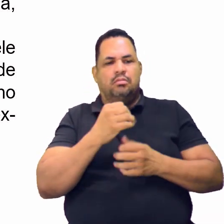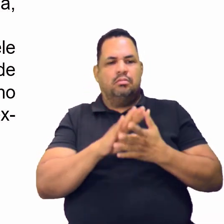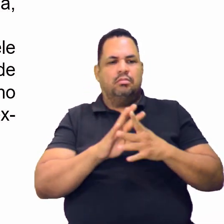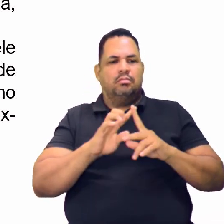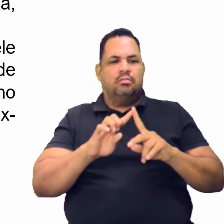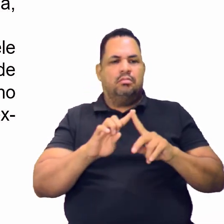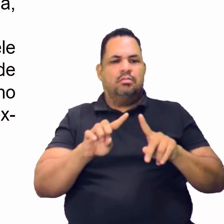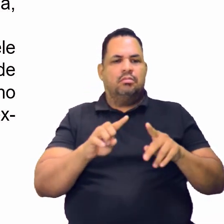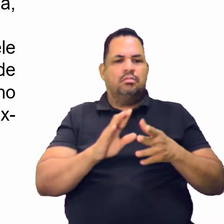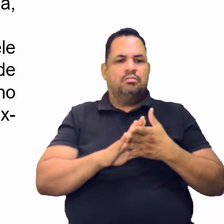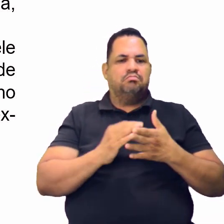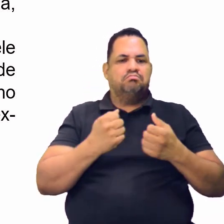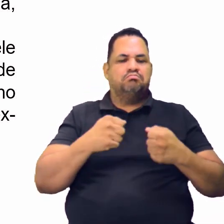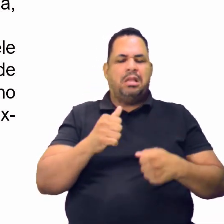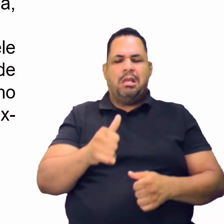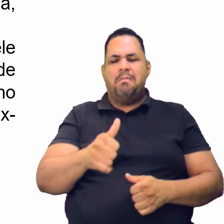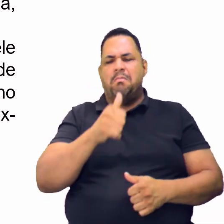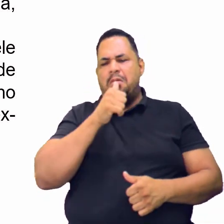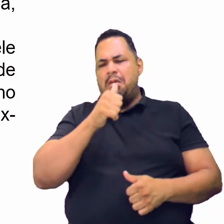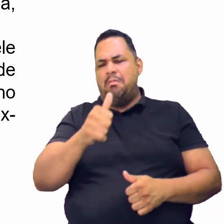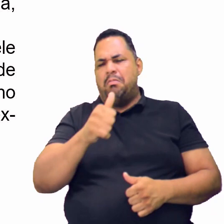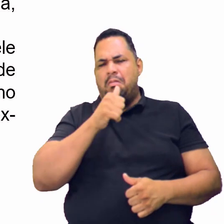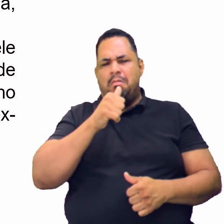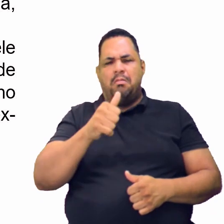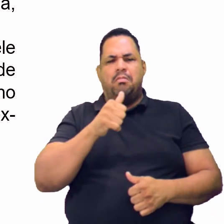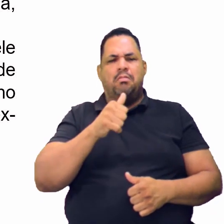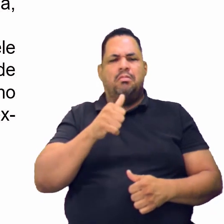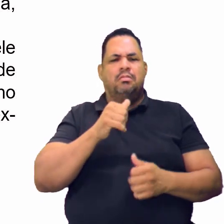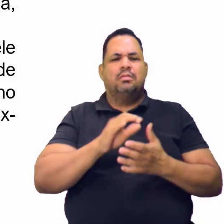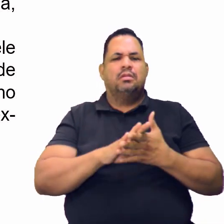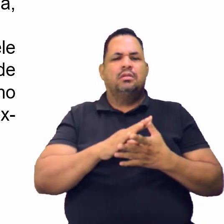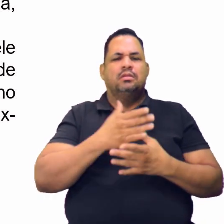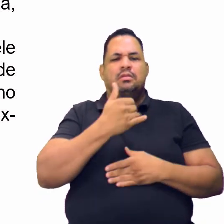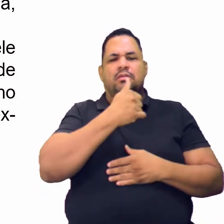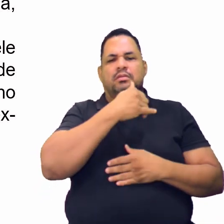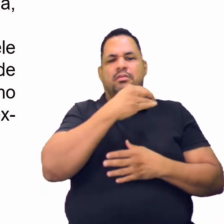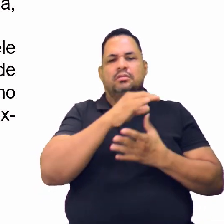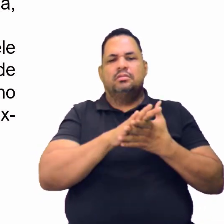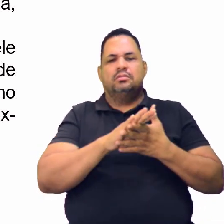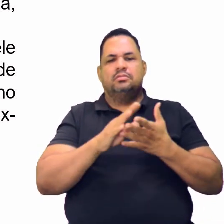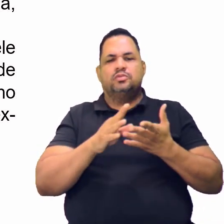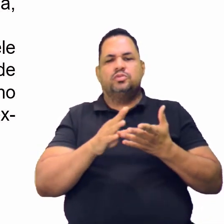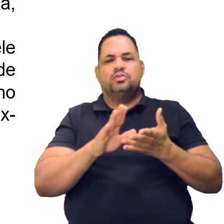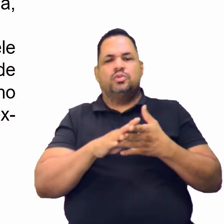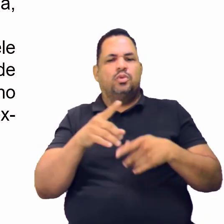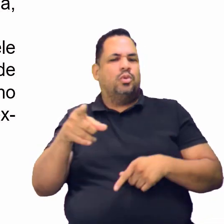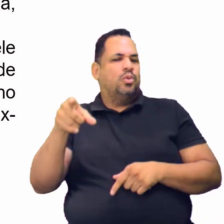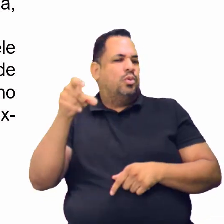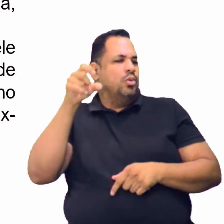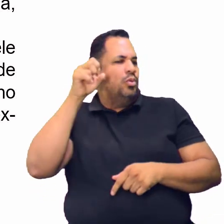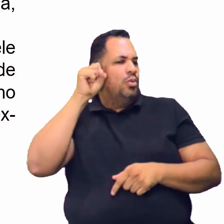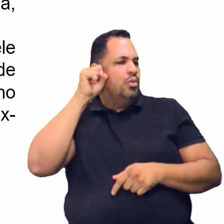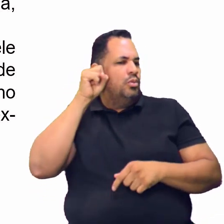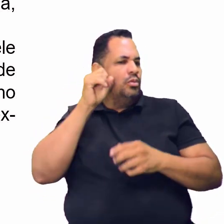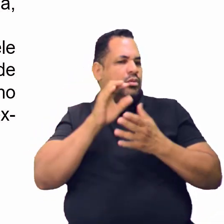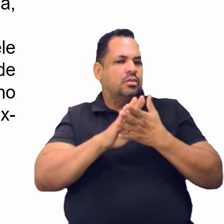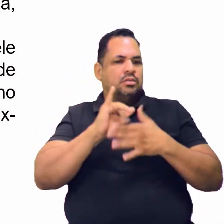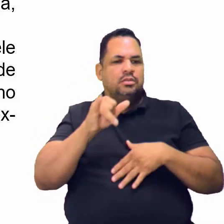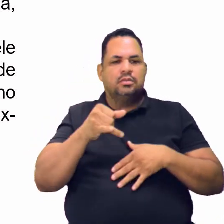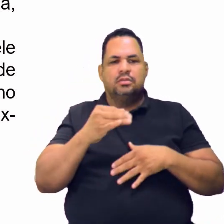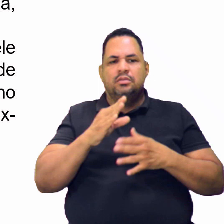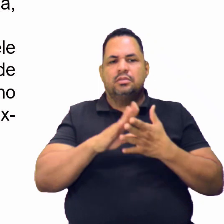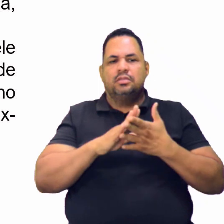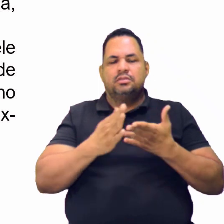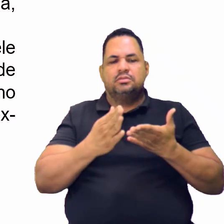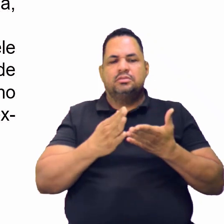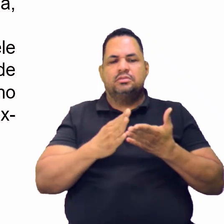ele achou que podia beber. Bebia paisagem, música de Tom Jobim, versos de Mário